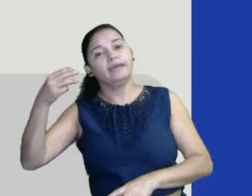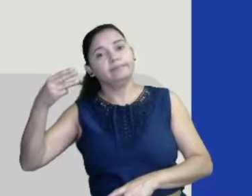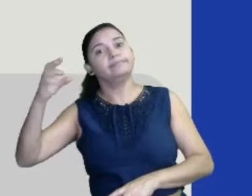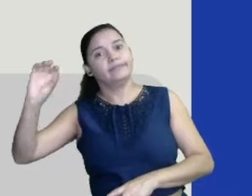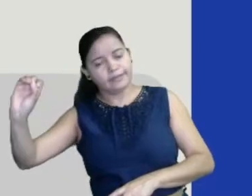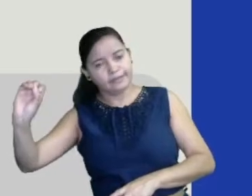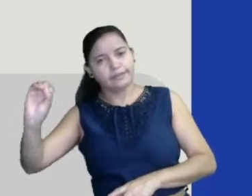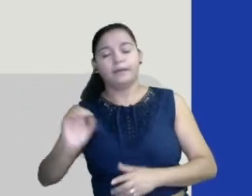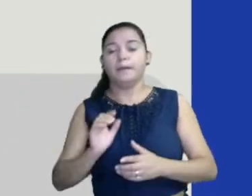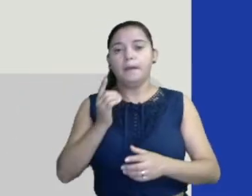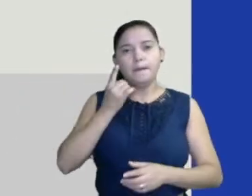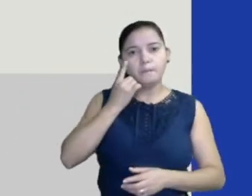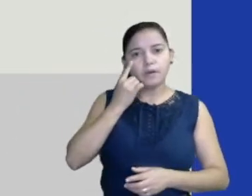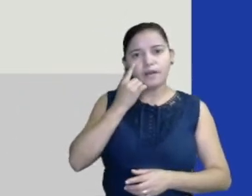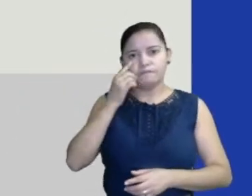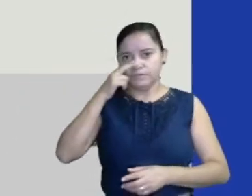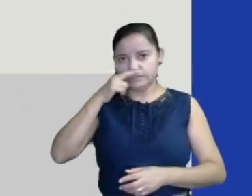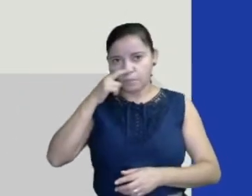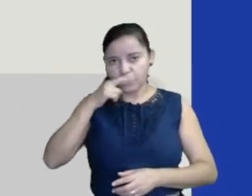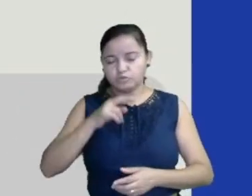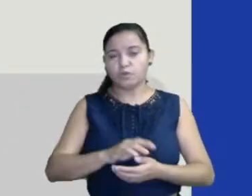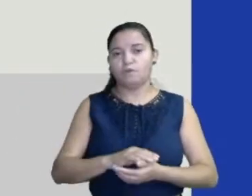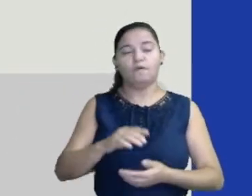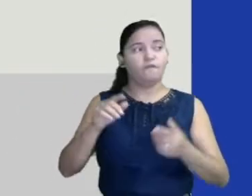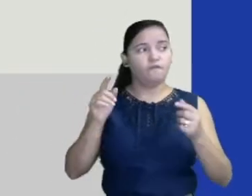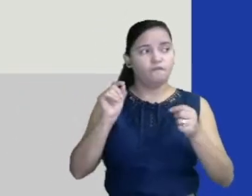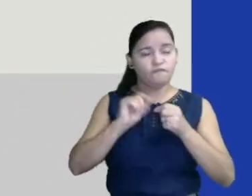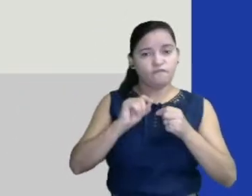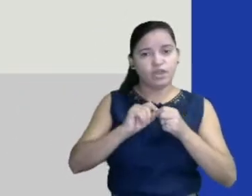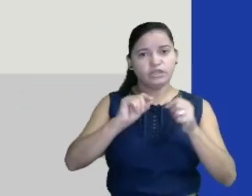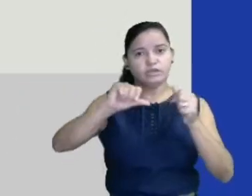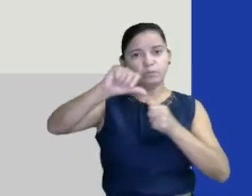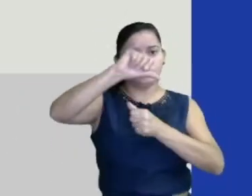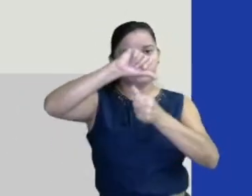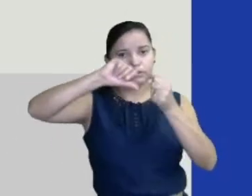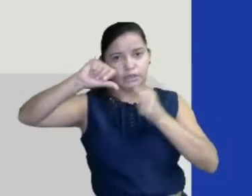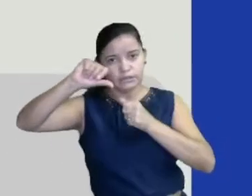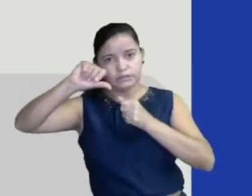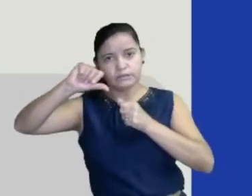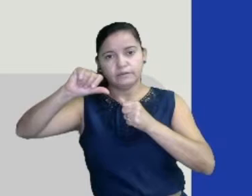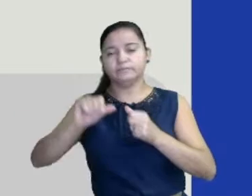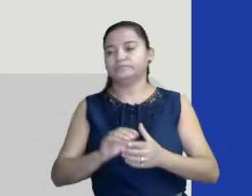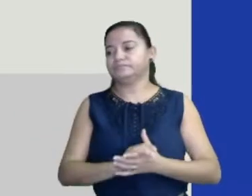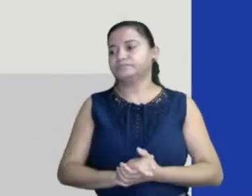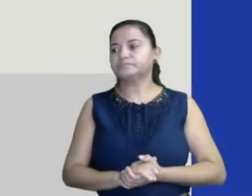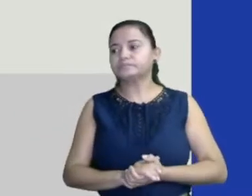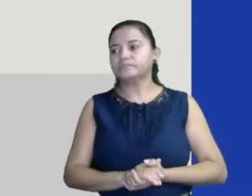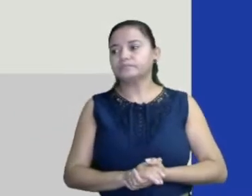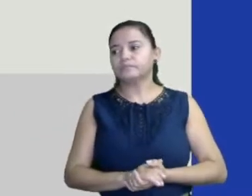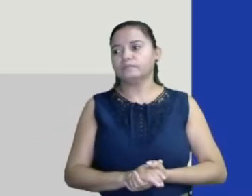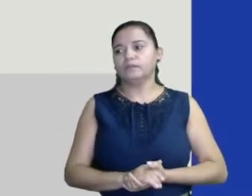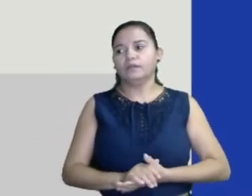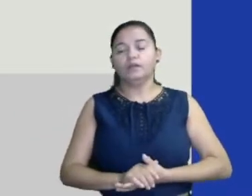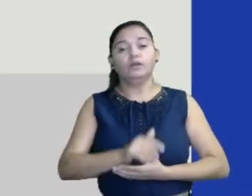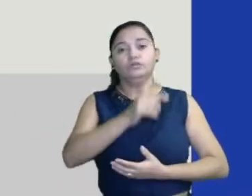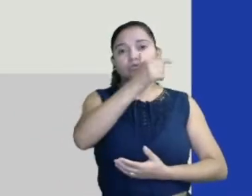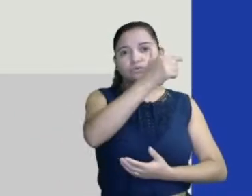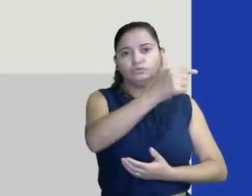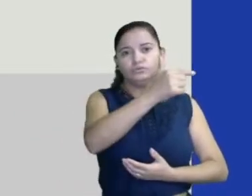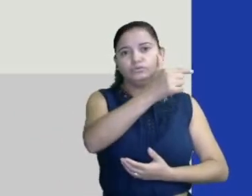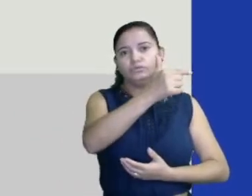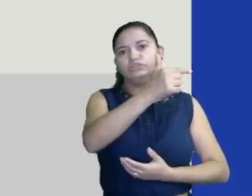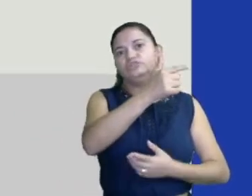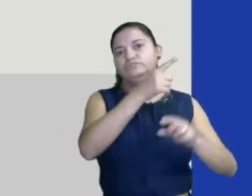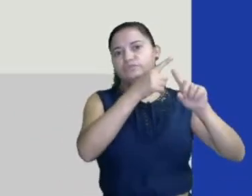Se do outro lado da do mesma forma Olha o teu o que eu fiz deixa eu 2x né duas vezes